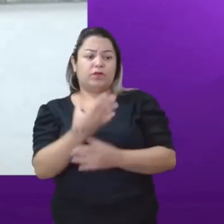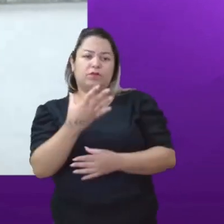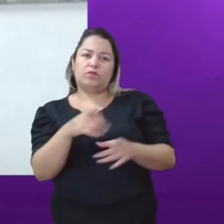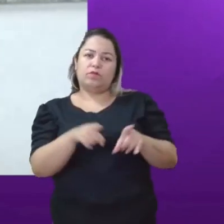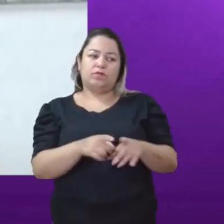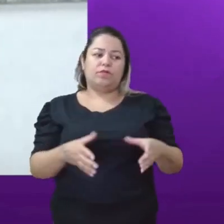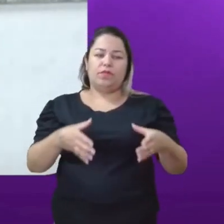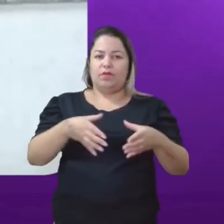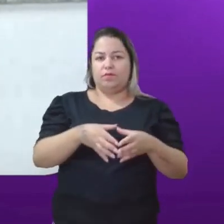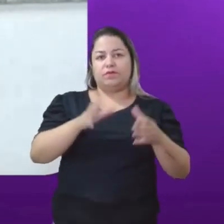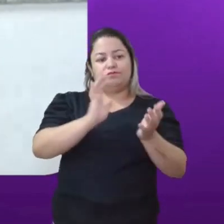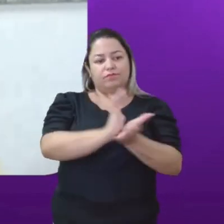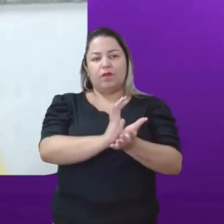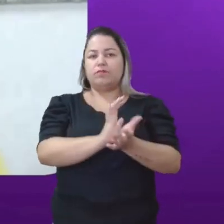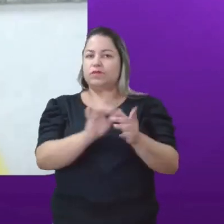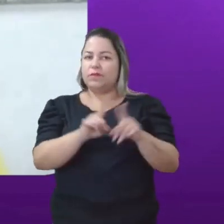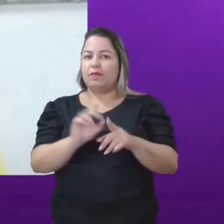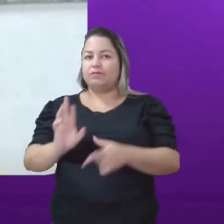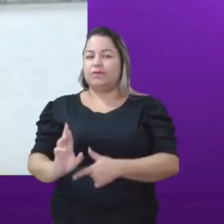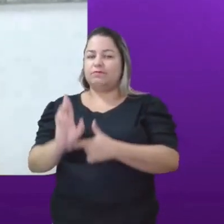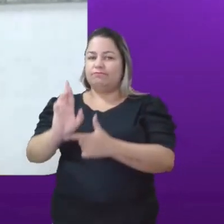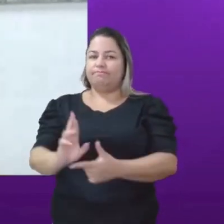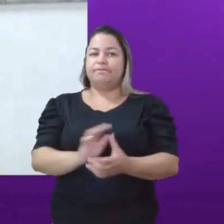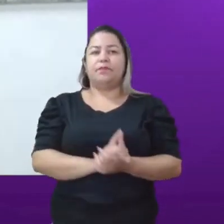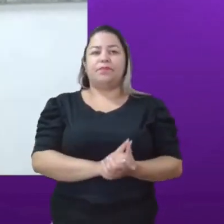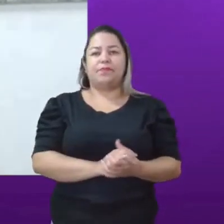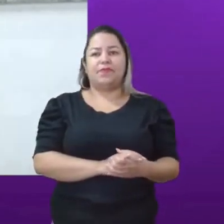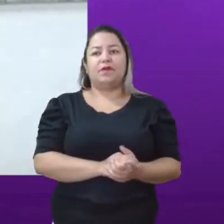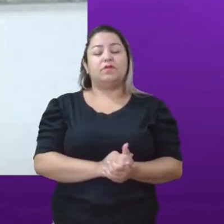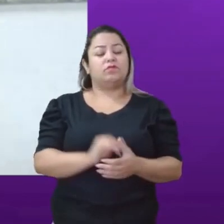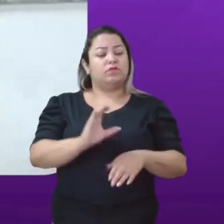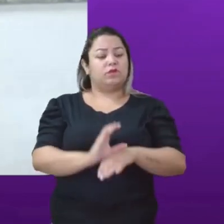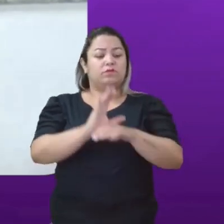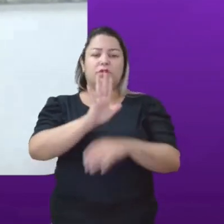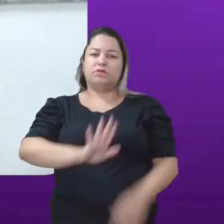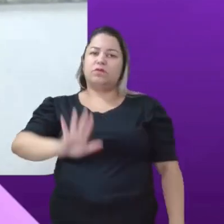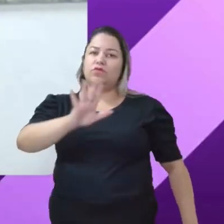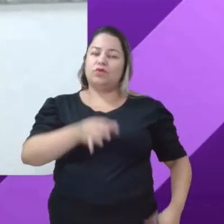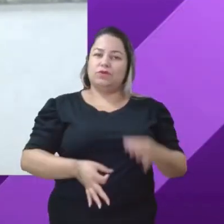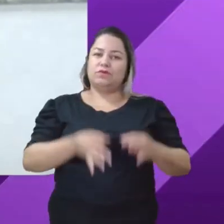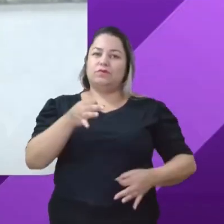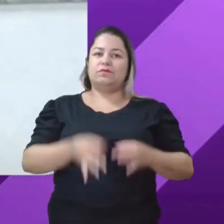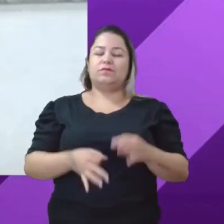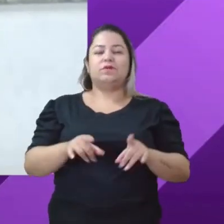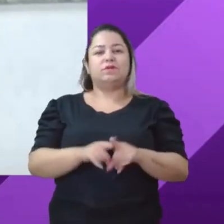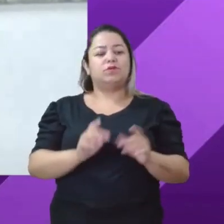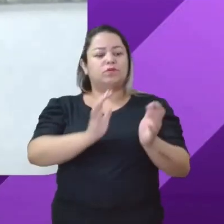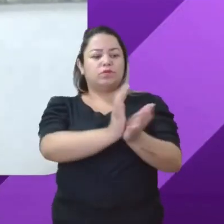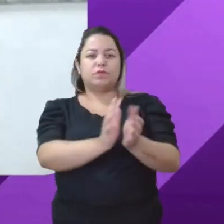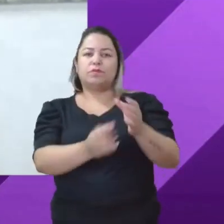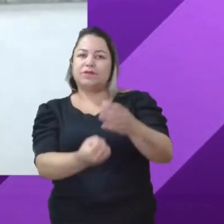Comitê Interinstitucional, com a representatividade do Conselho Nacional de Justiça e do Ministério da Justiça, comitê